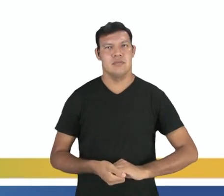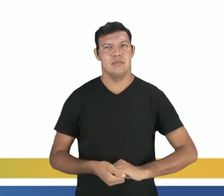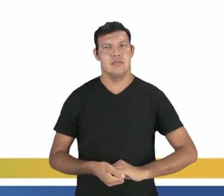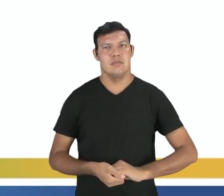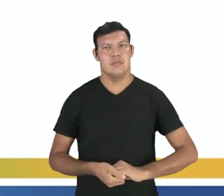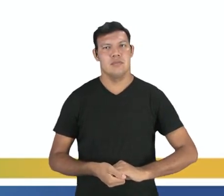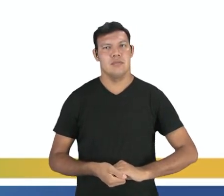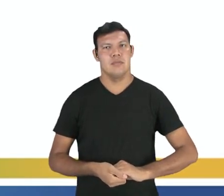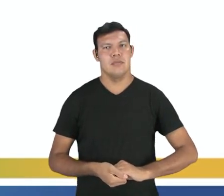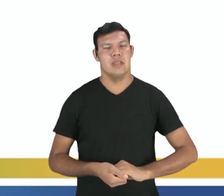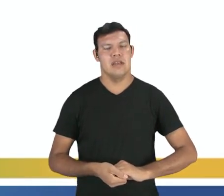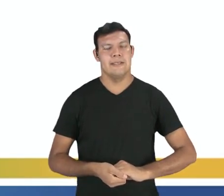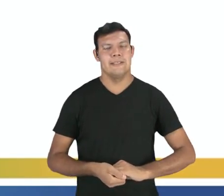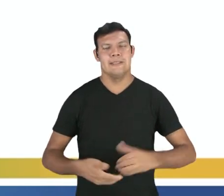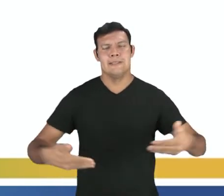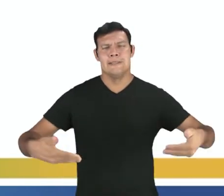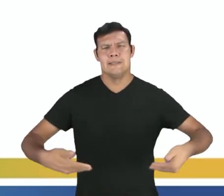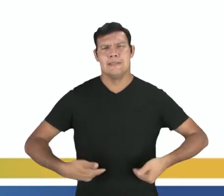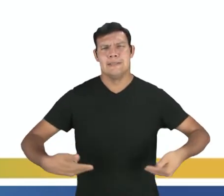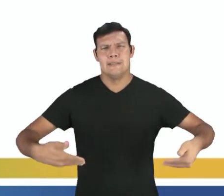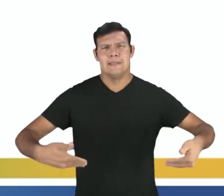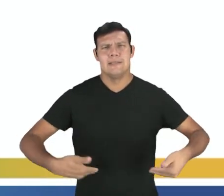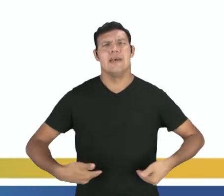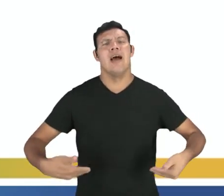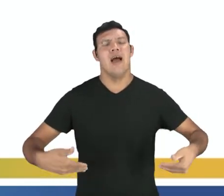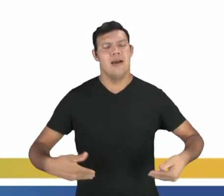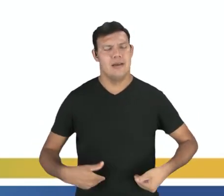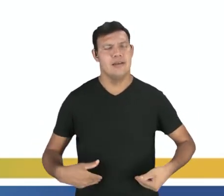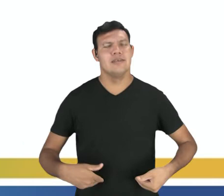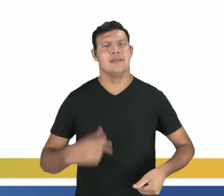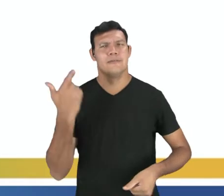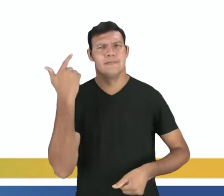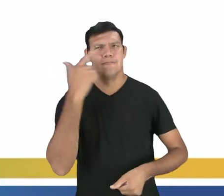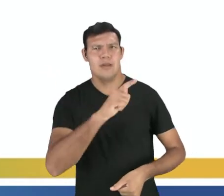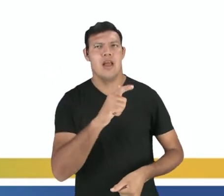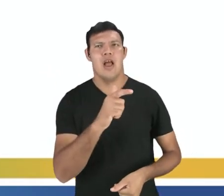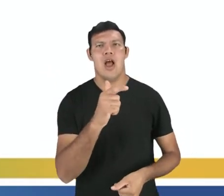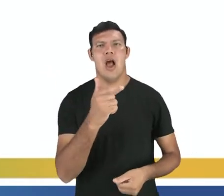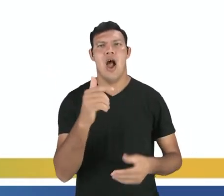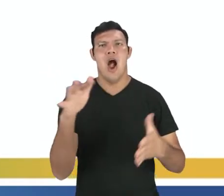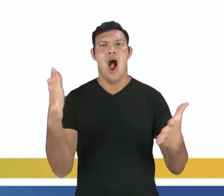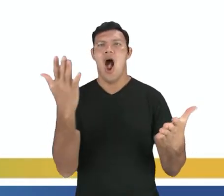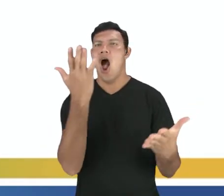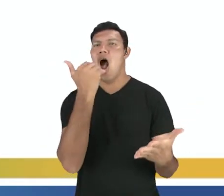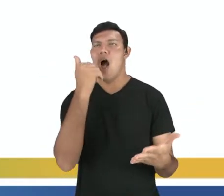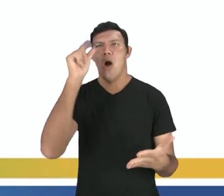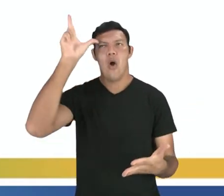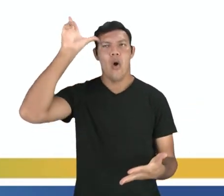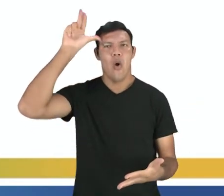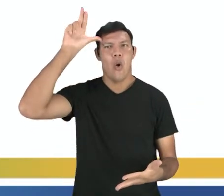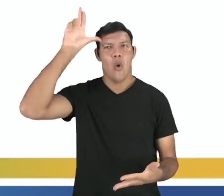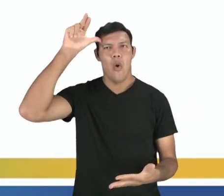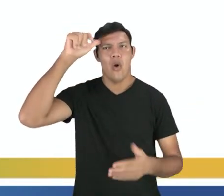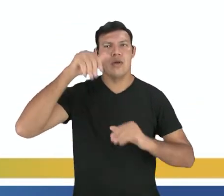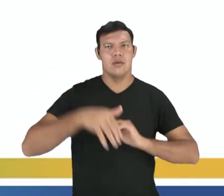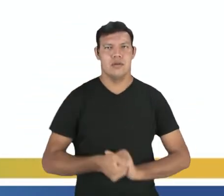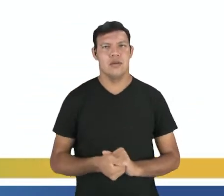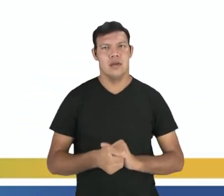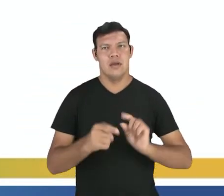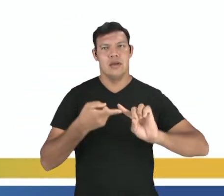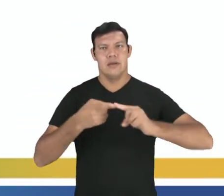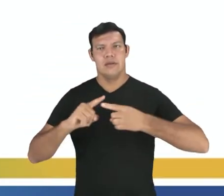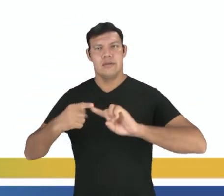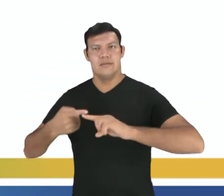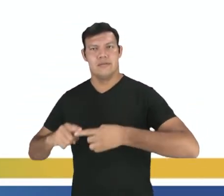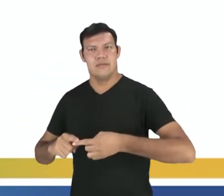horse. Estou com tanta fome que eu poderia comer um cavalo. Qual a figura de linguagem